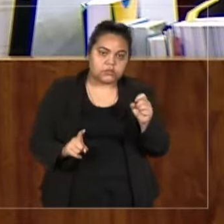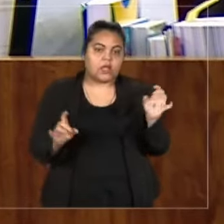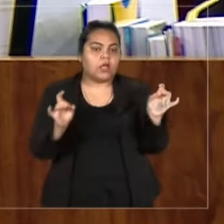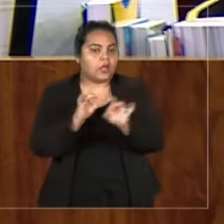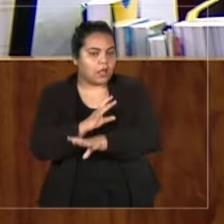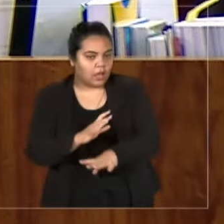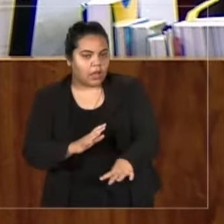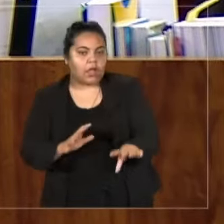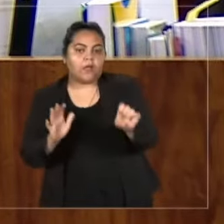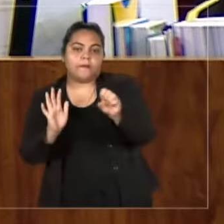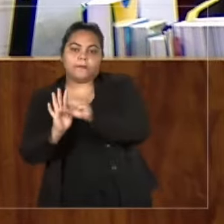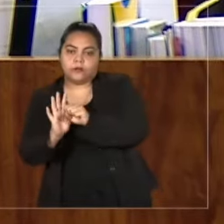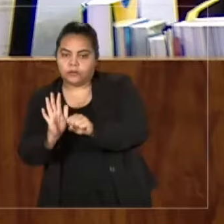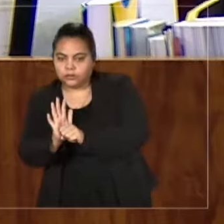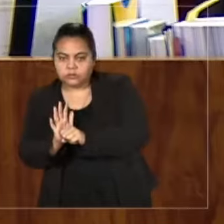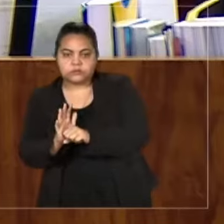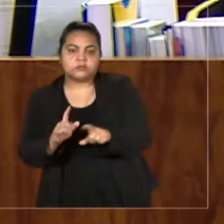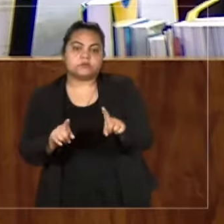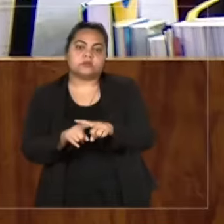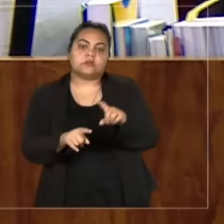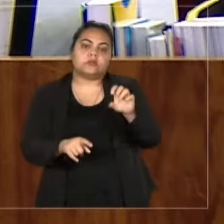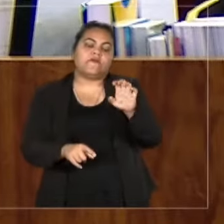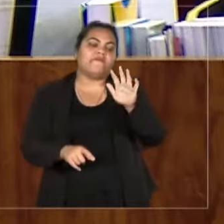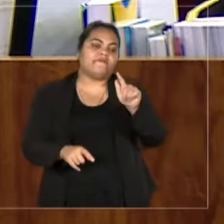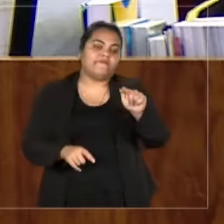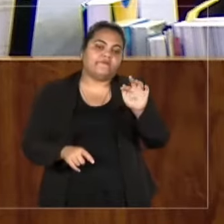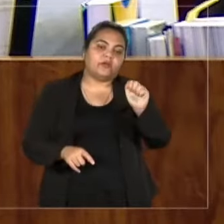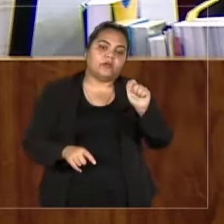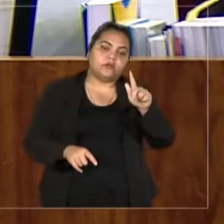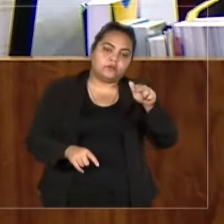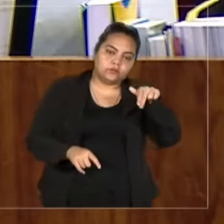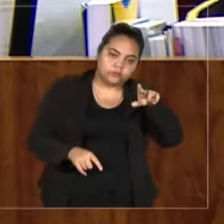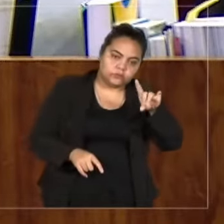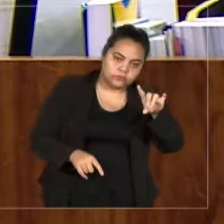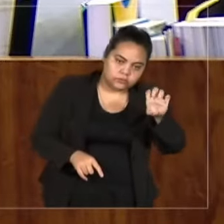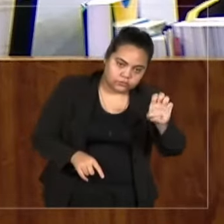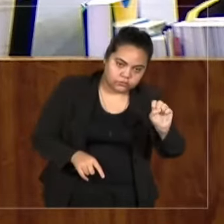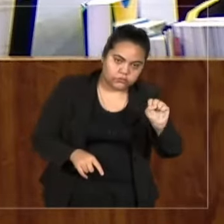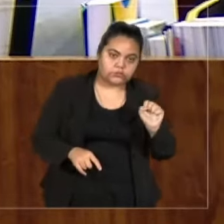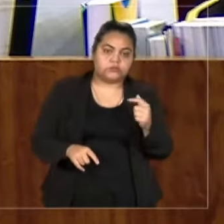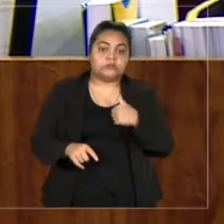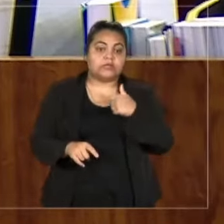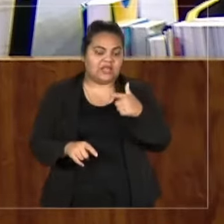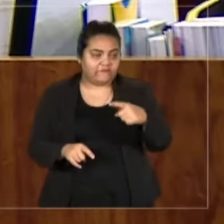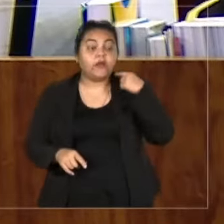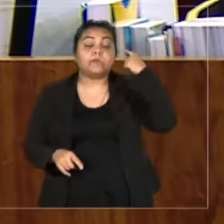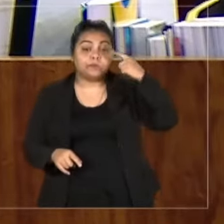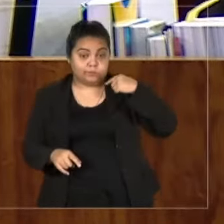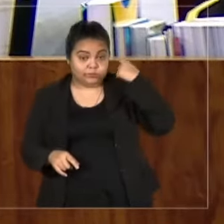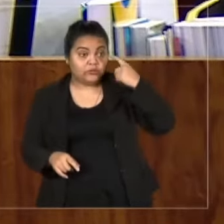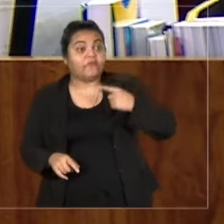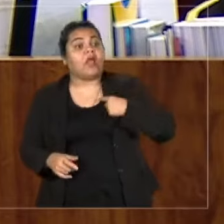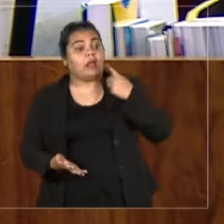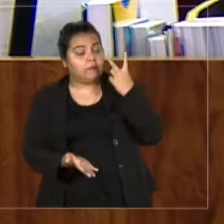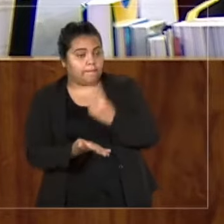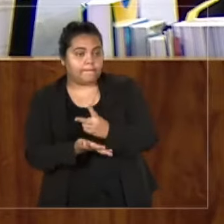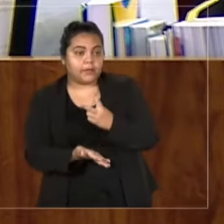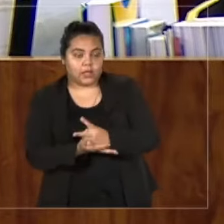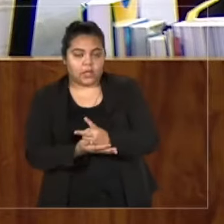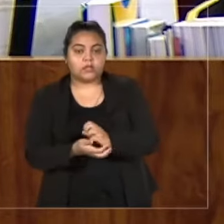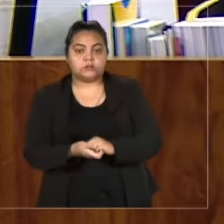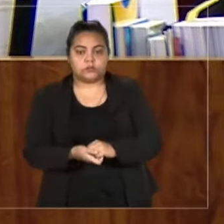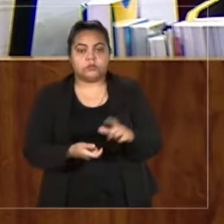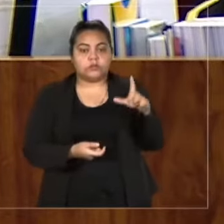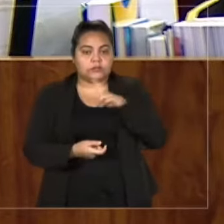terminado o século com figuras como de Seabra Fagundes, só para citar aqueles que foram advogados, que militaram, e